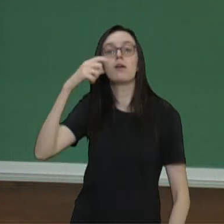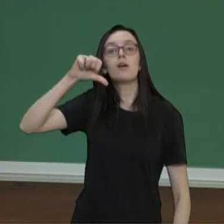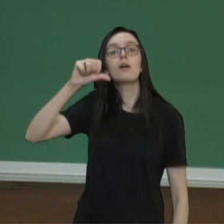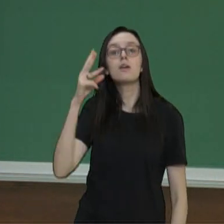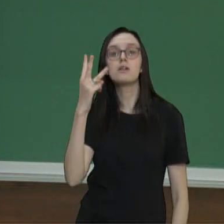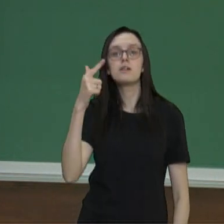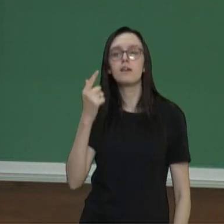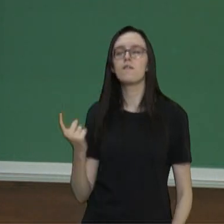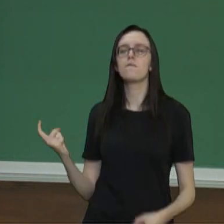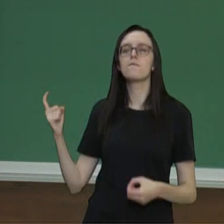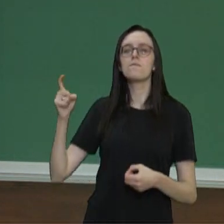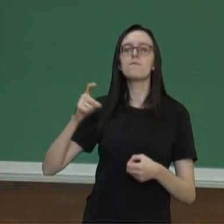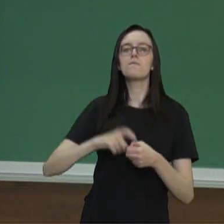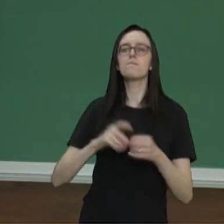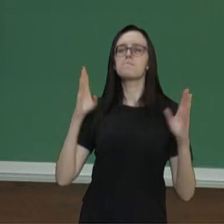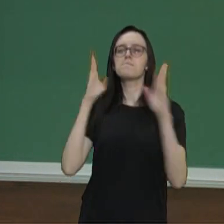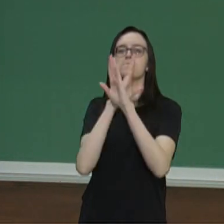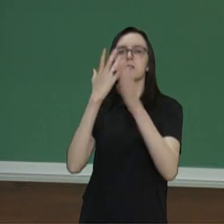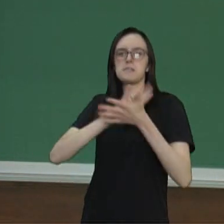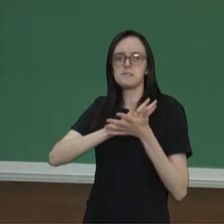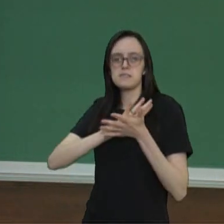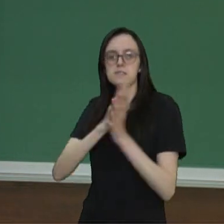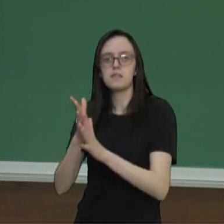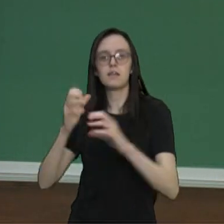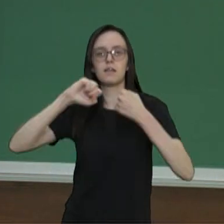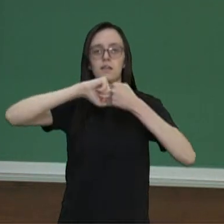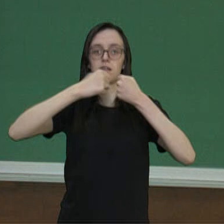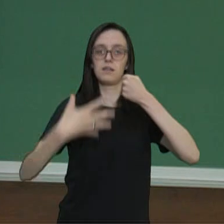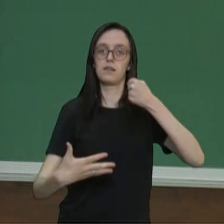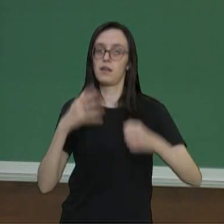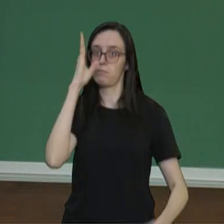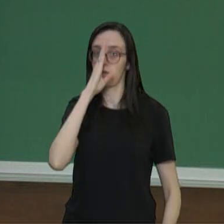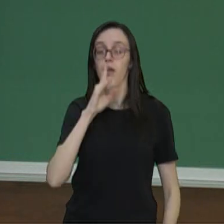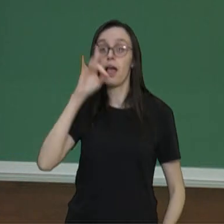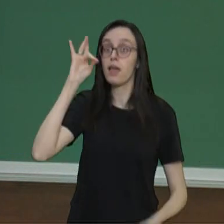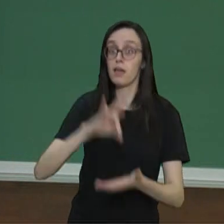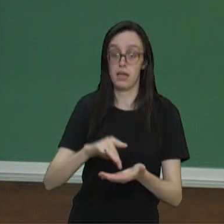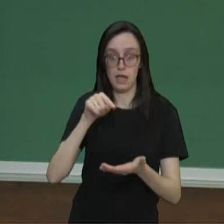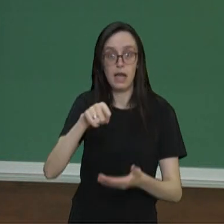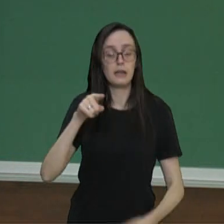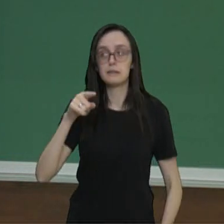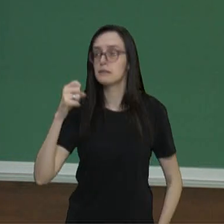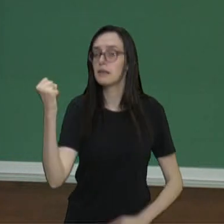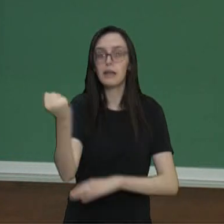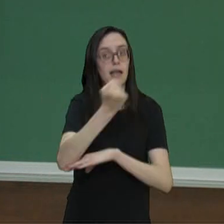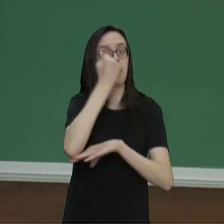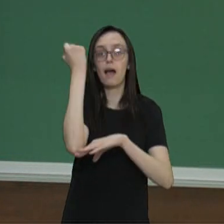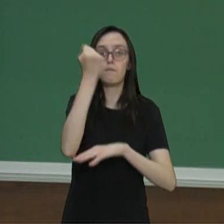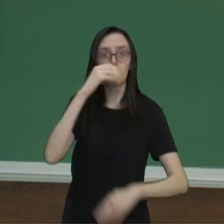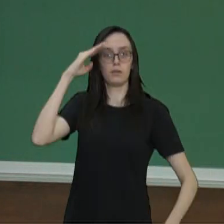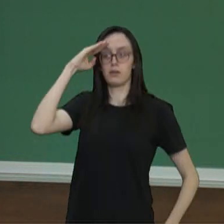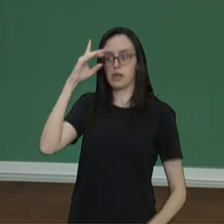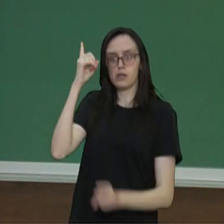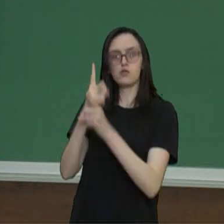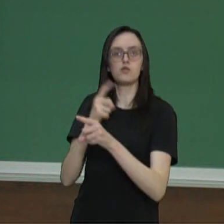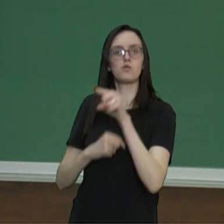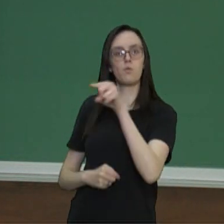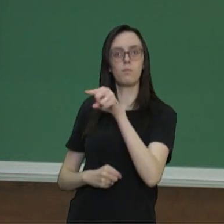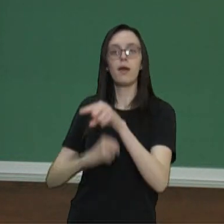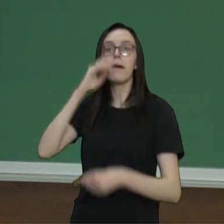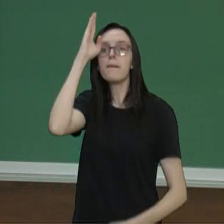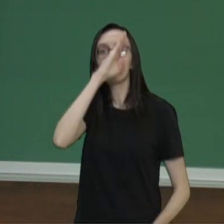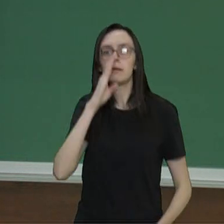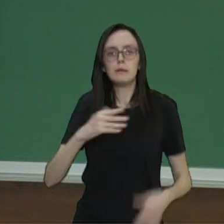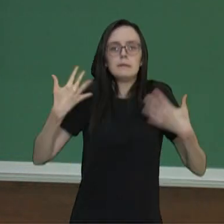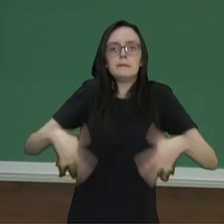estavam voltando para destruir a democracia no Brasil. Isso é um fato gravíssimo. O Exército descobriu, o Brasil